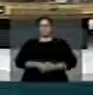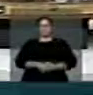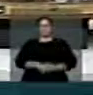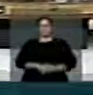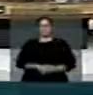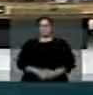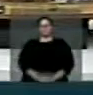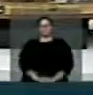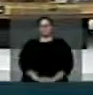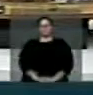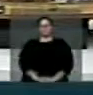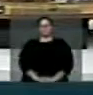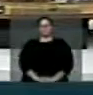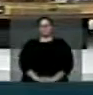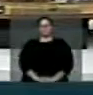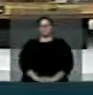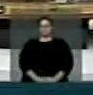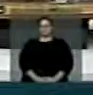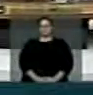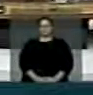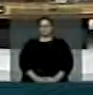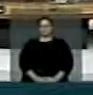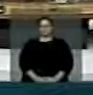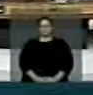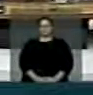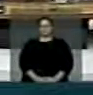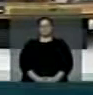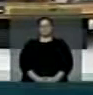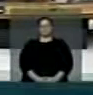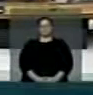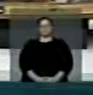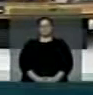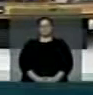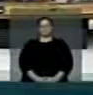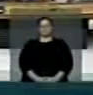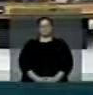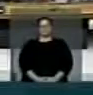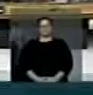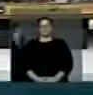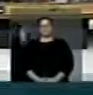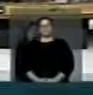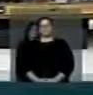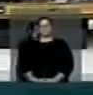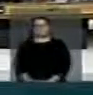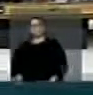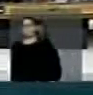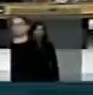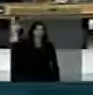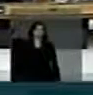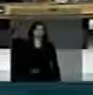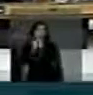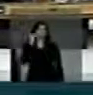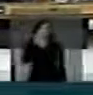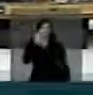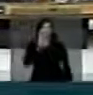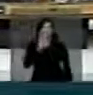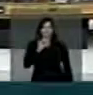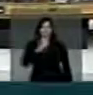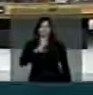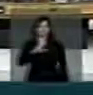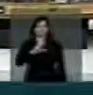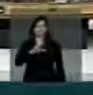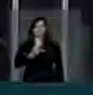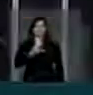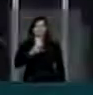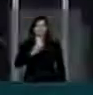presidente, senhoras e senhores deputados, em primeiro lugar, fazer um agradecimento a Vossa Excelência e ao deputado Francisco Escócio pela oportunidade